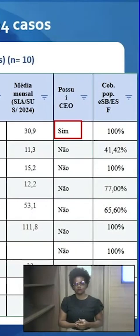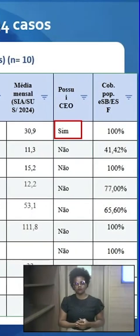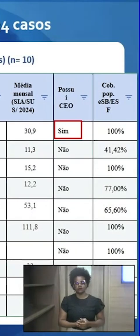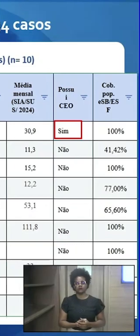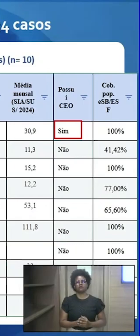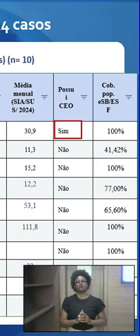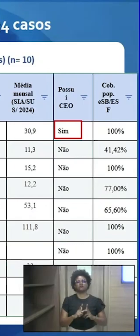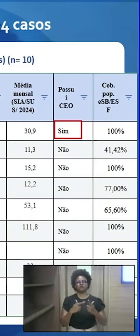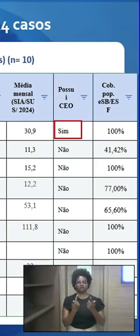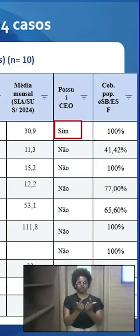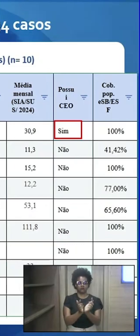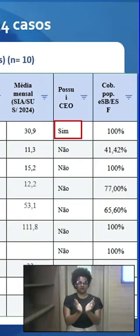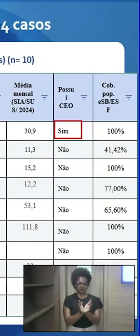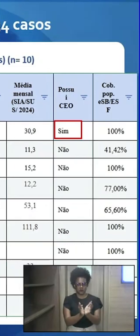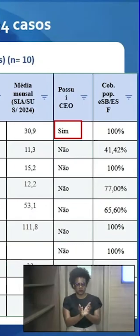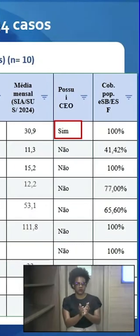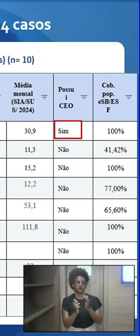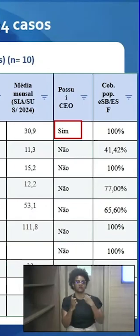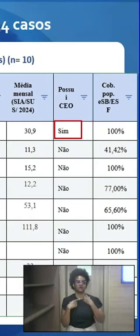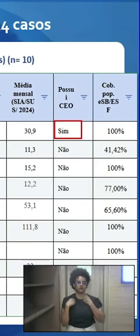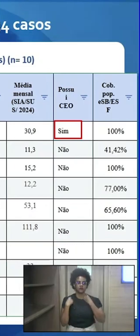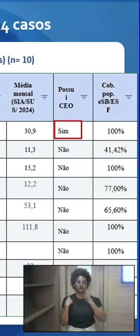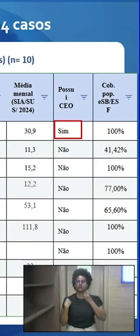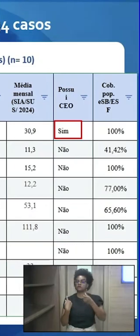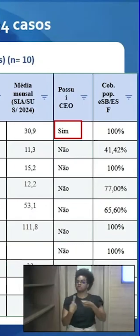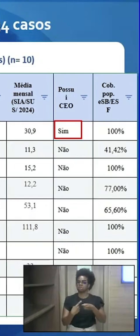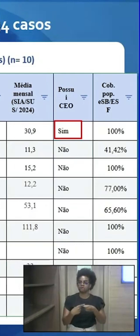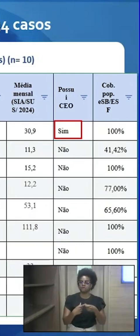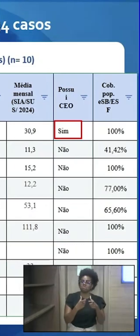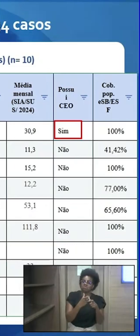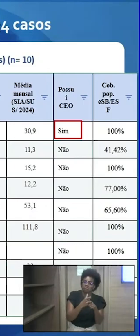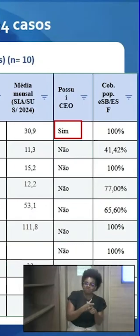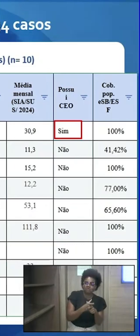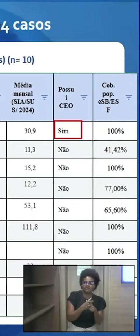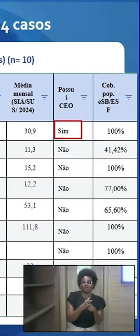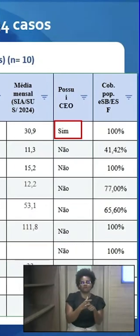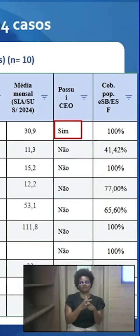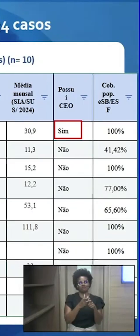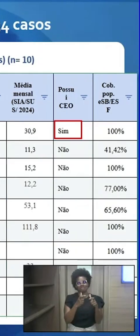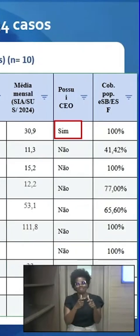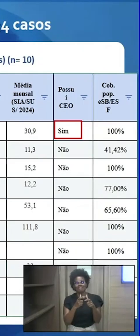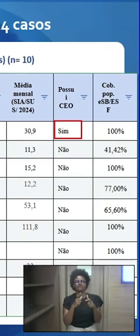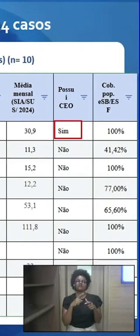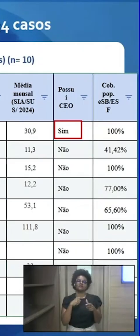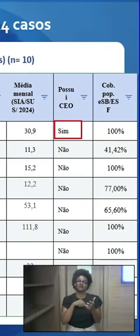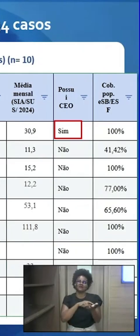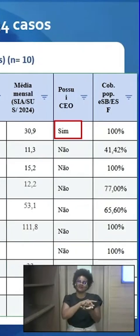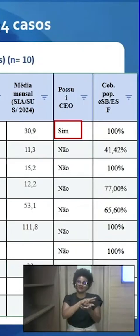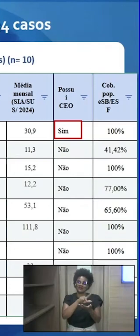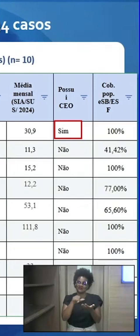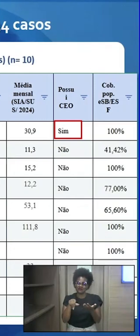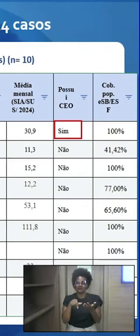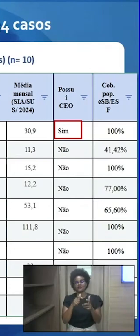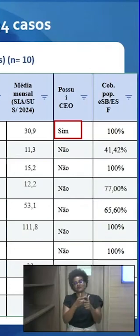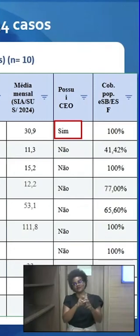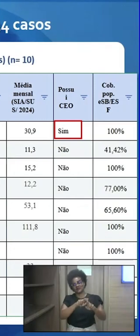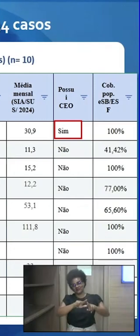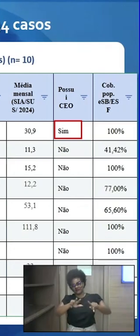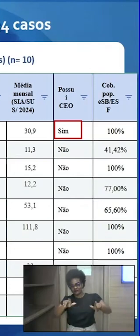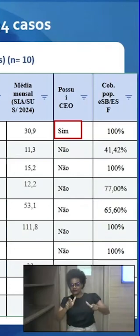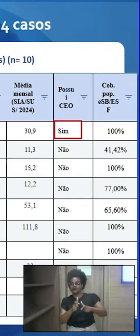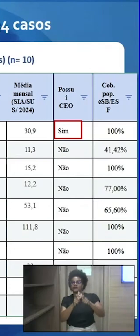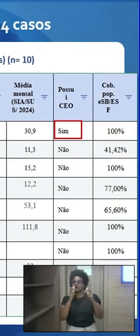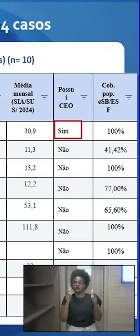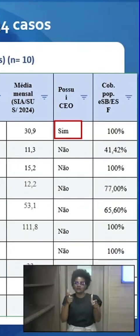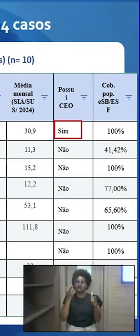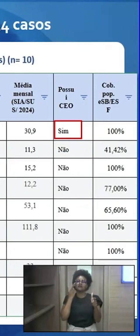No grupo de municípios de muito pequeno e pequeno porte, a gente já vê uma diversidade maior, ainda que haja